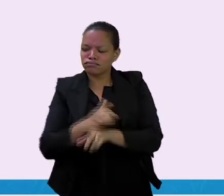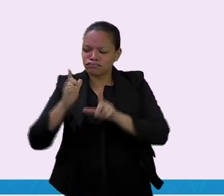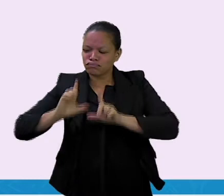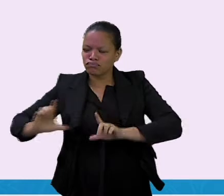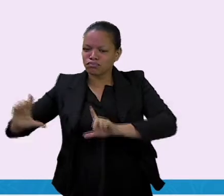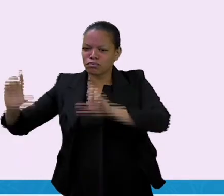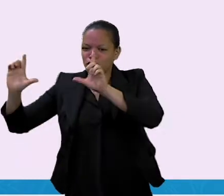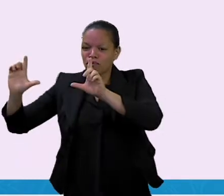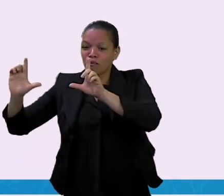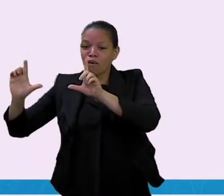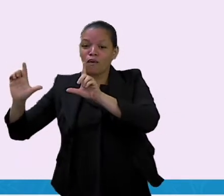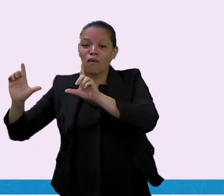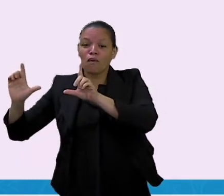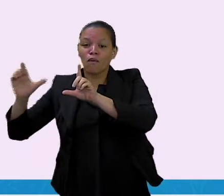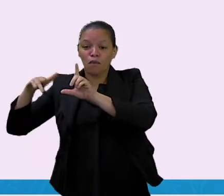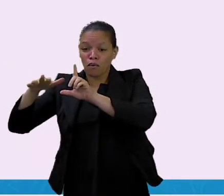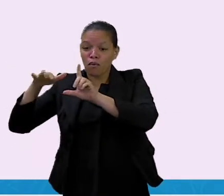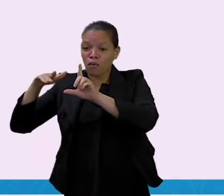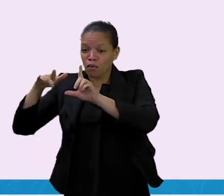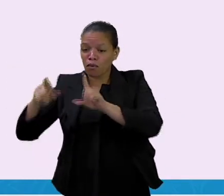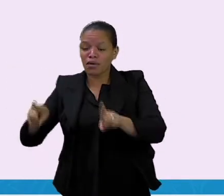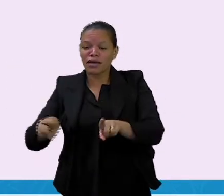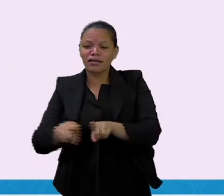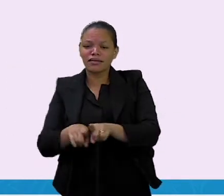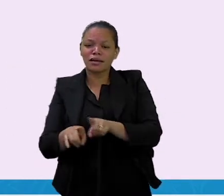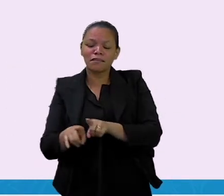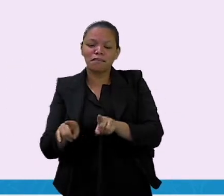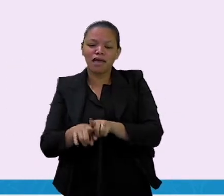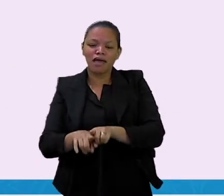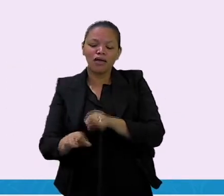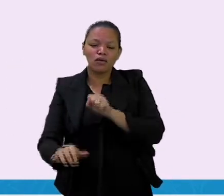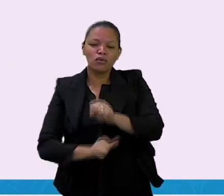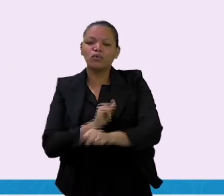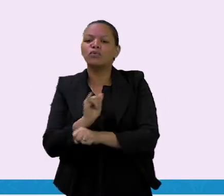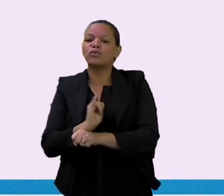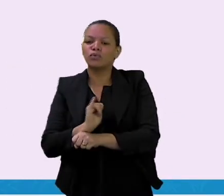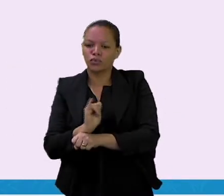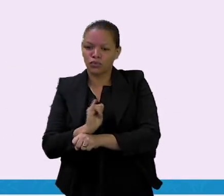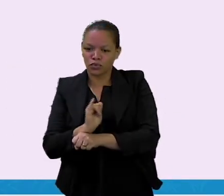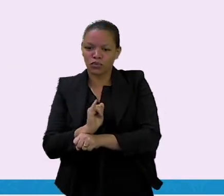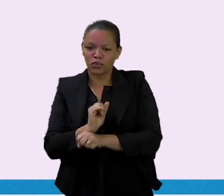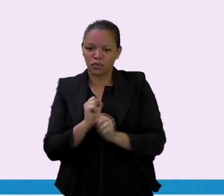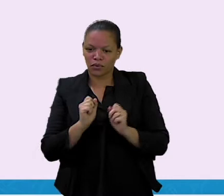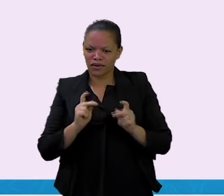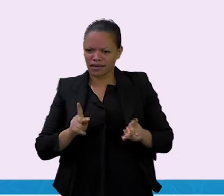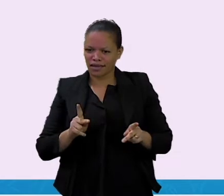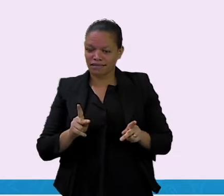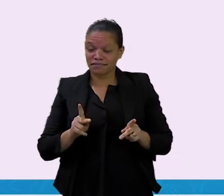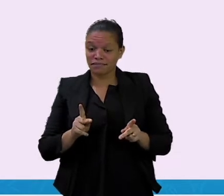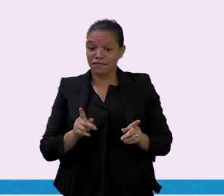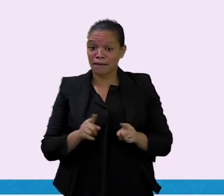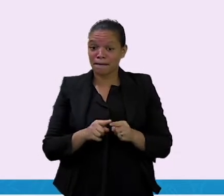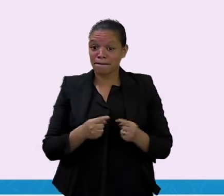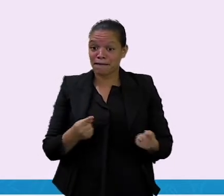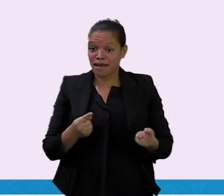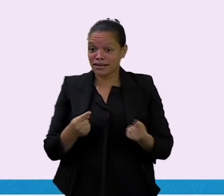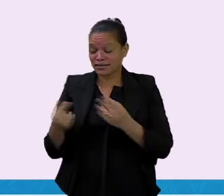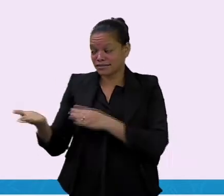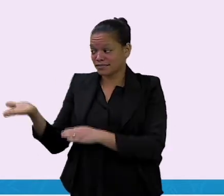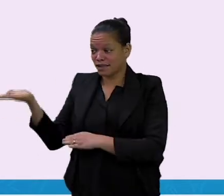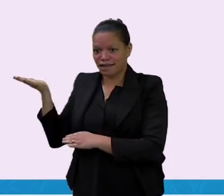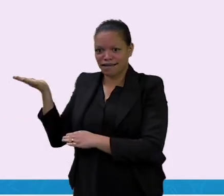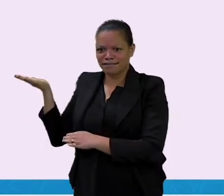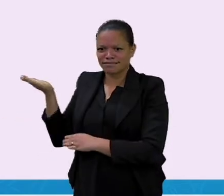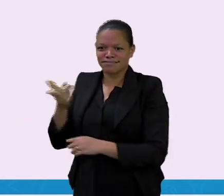pelo chat. Aqui nós temos alguns alimentos e é muito importante que nós saibamos como diferenciar aquilo